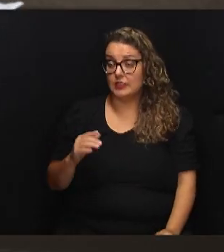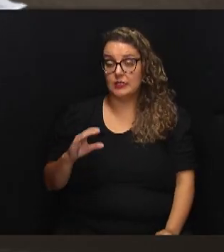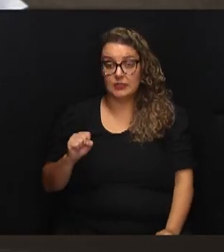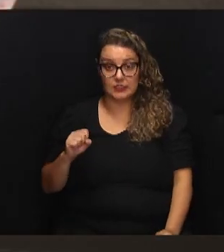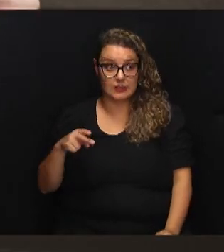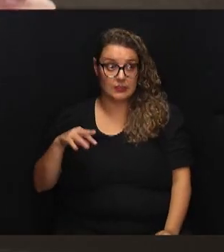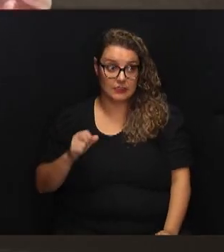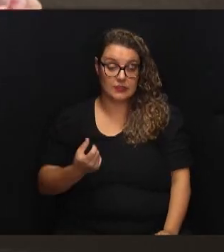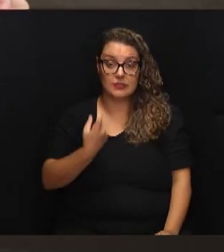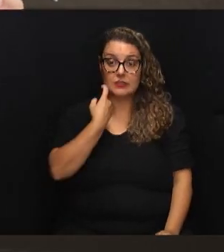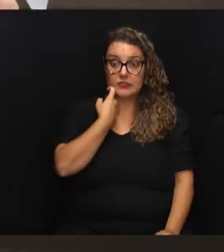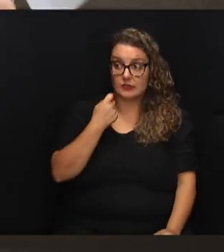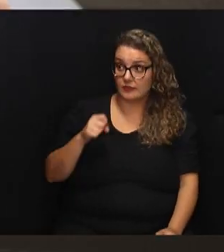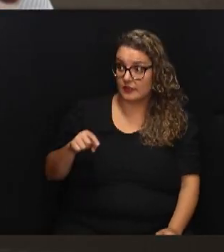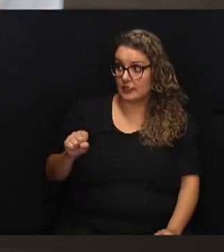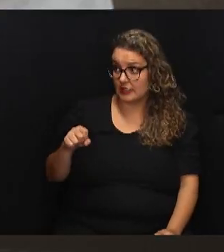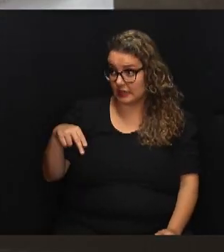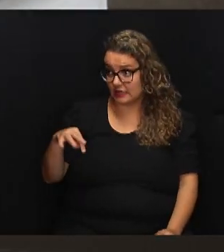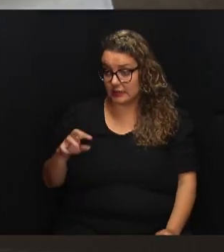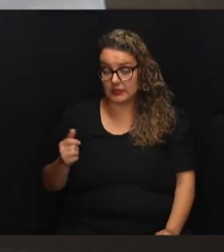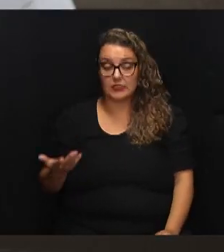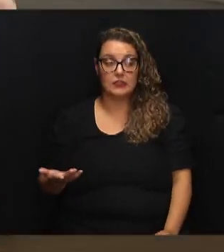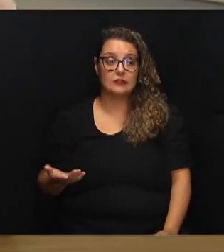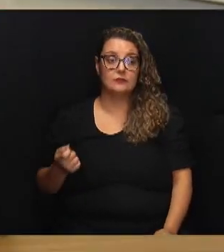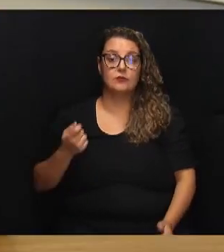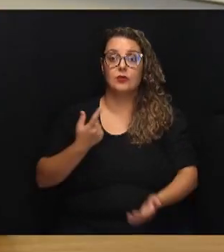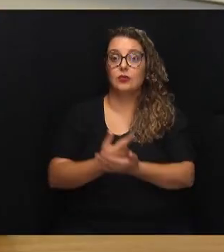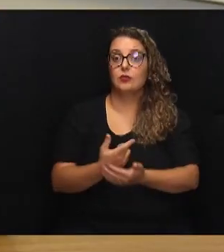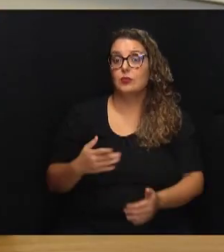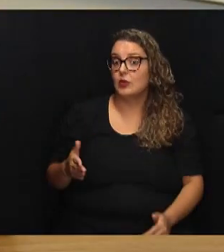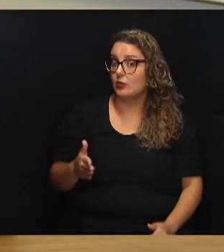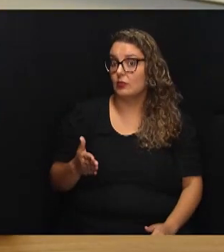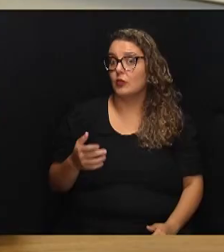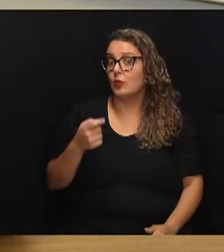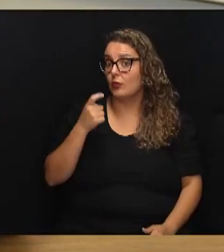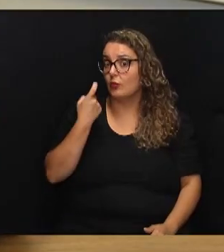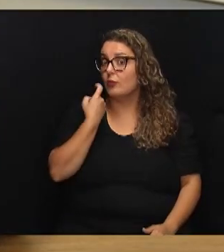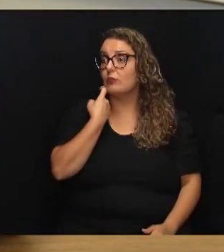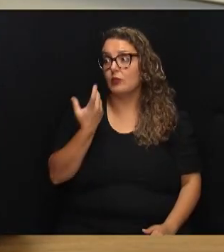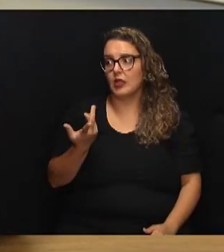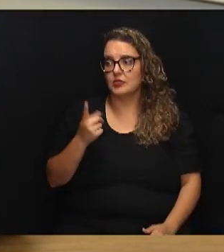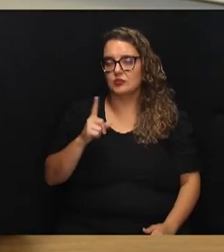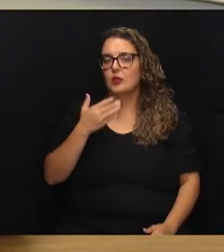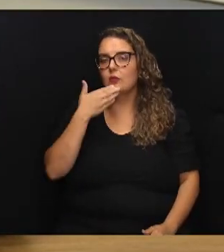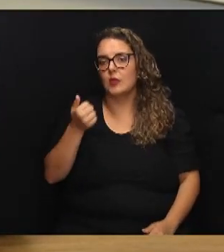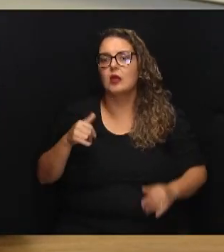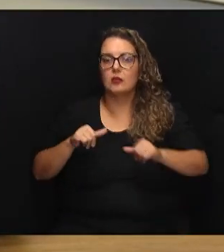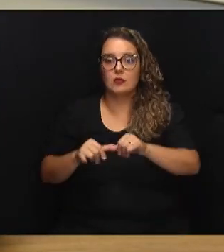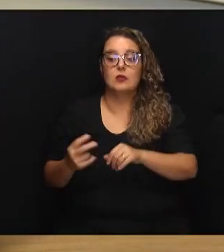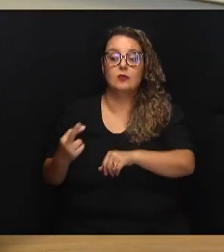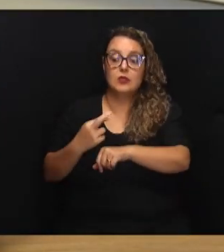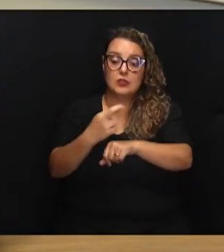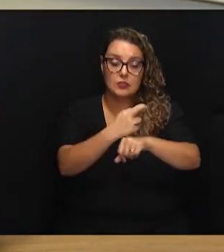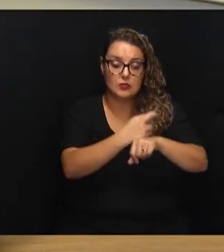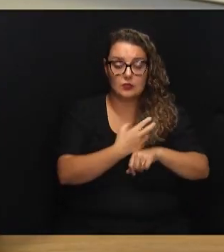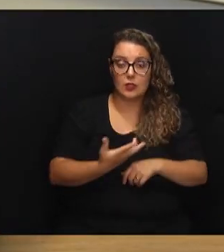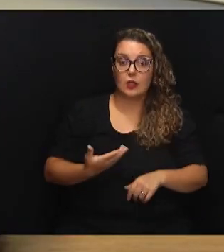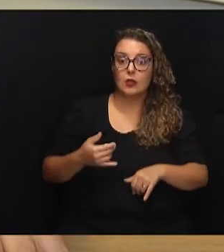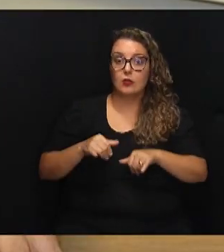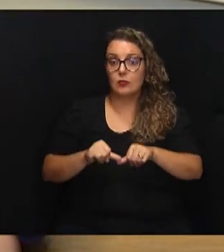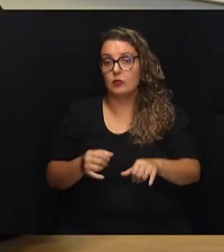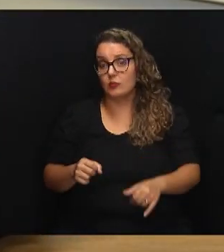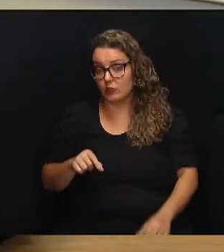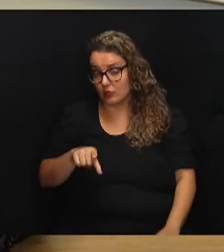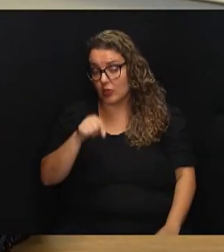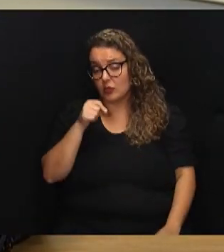Sexta-feira Santa, né? Então, comprar um peixe, talvez esse não é o melhor mercado. Então, eu vou ter que olhar outros supermercados que vão me dar uma opção